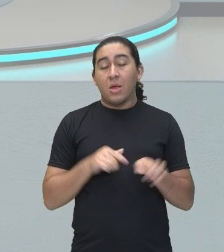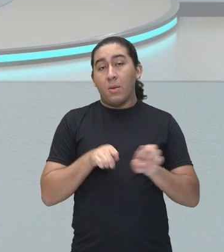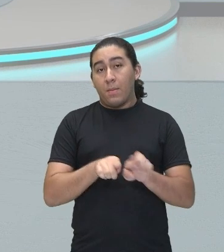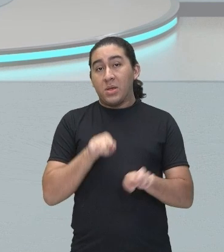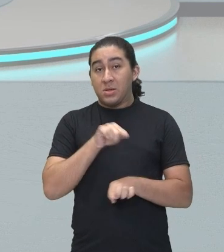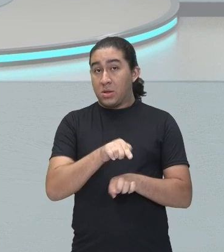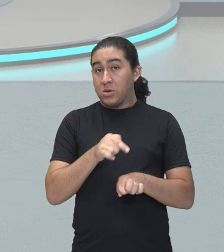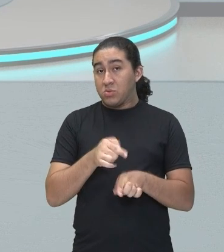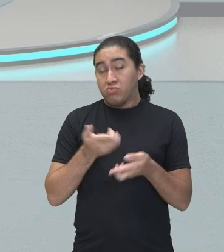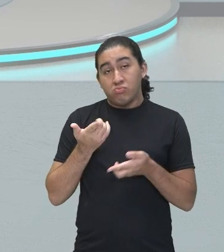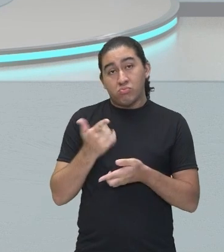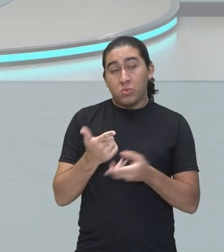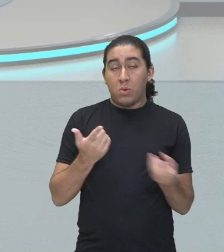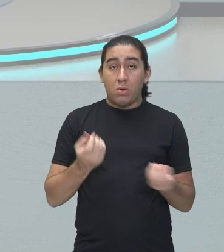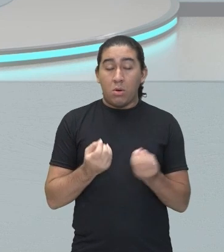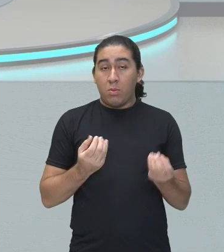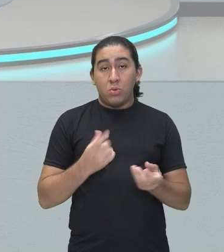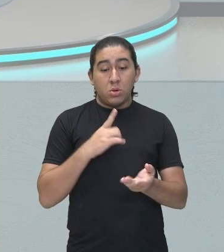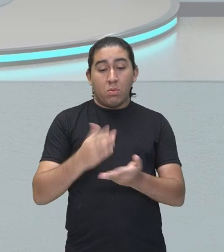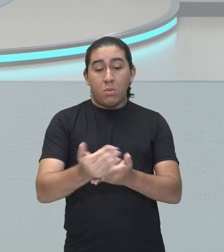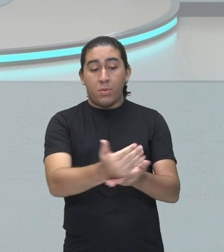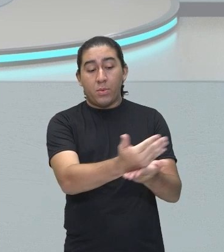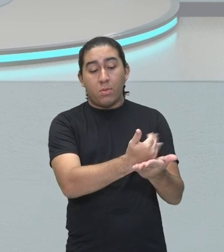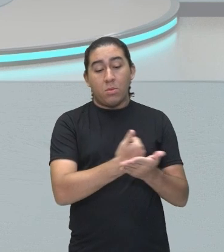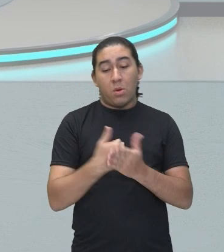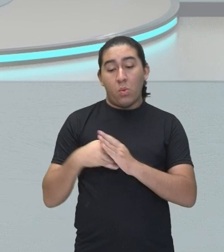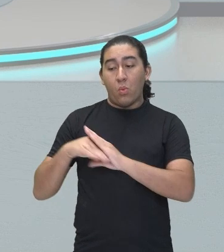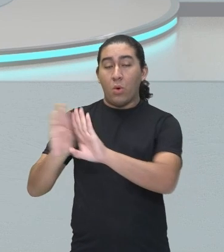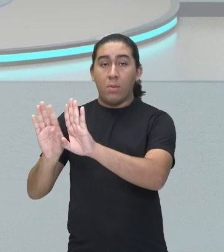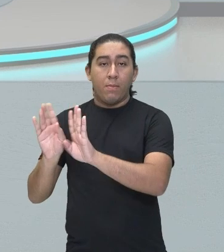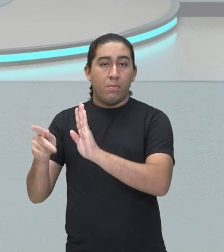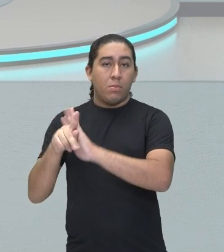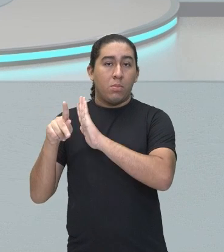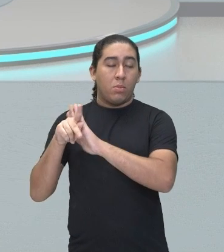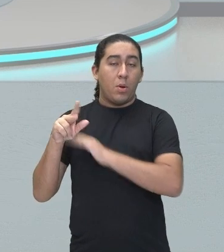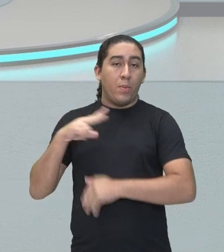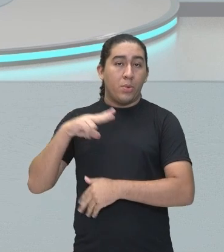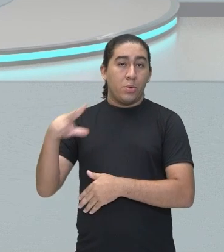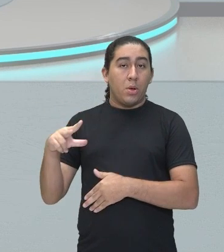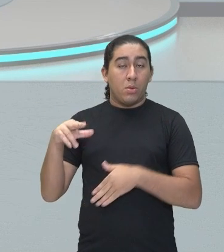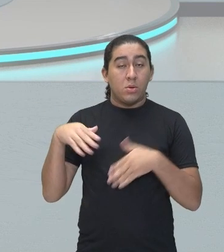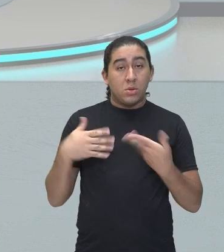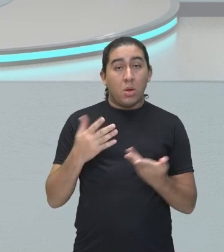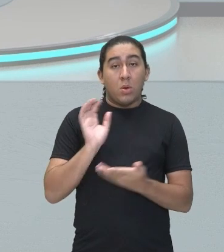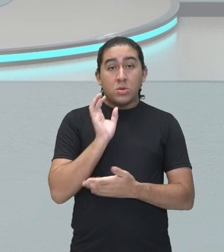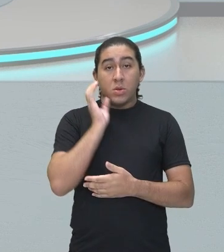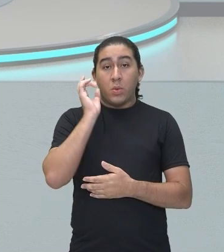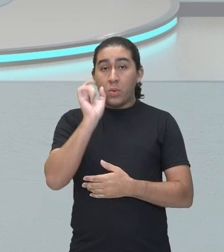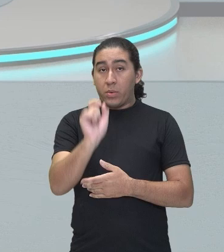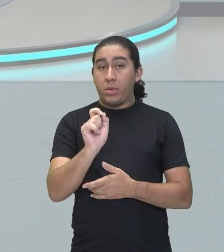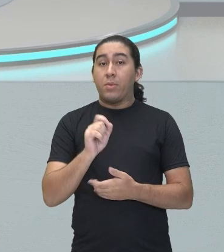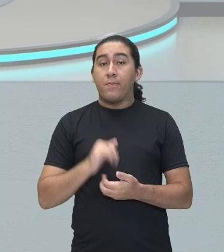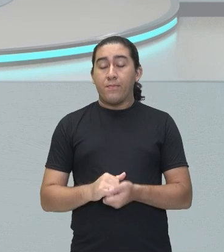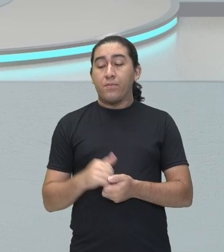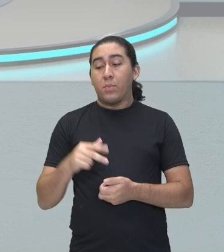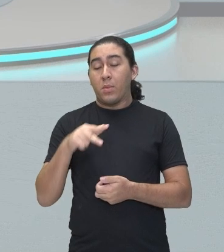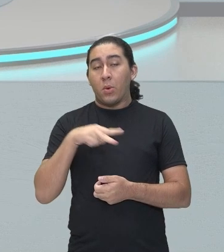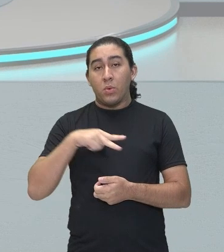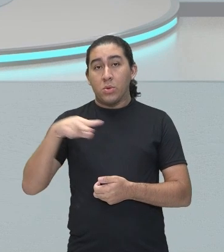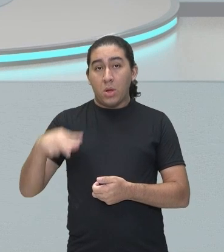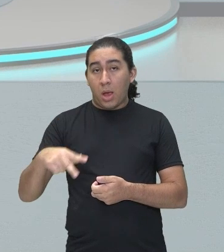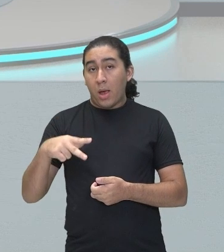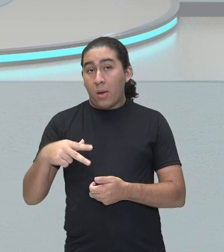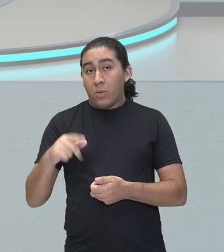estavam conseguindo extrair todo esse ouro para mandar para Portugal. Então, acontecia aquela exigência. Então,